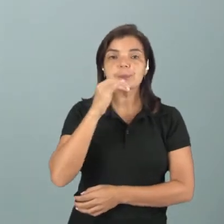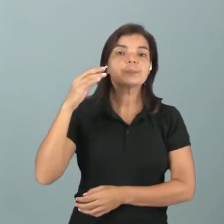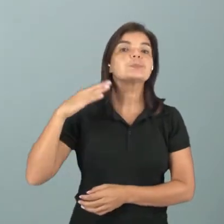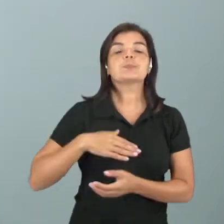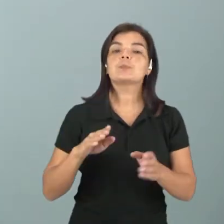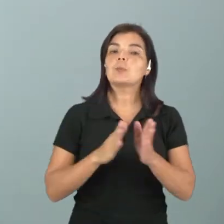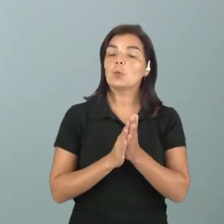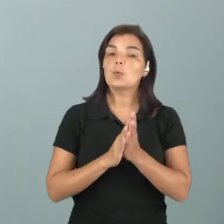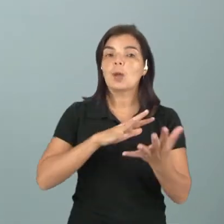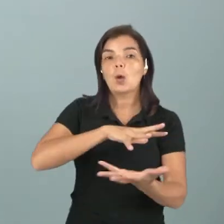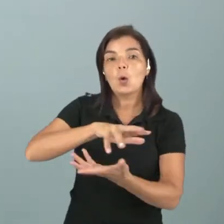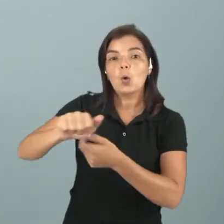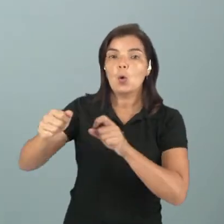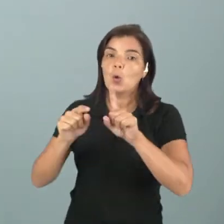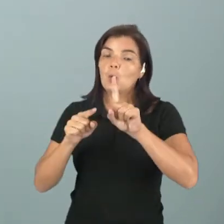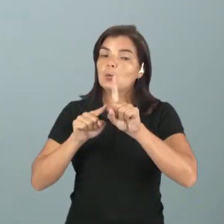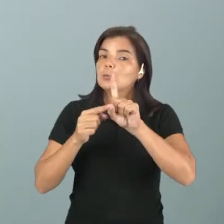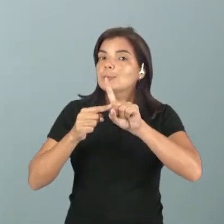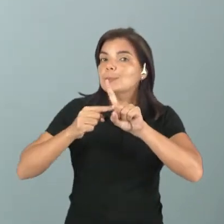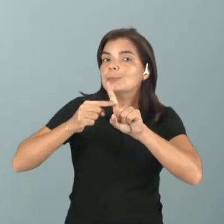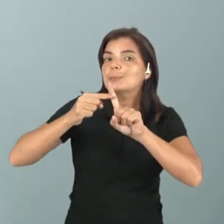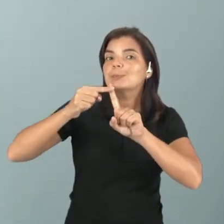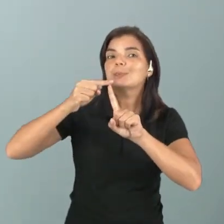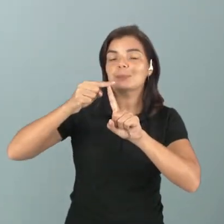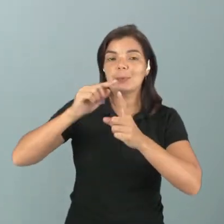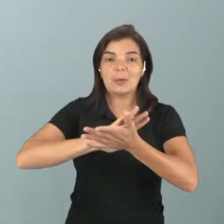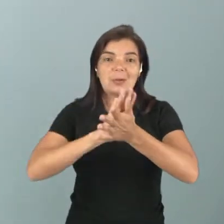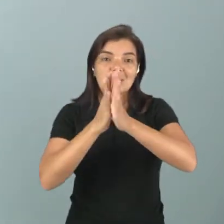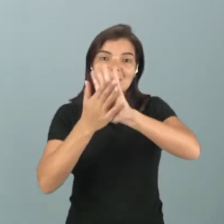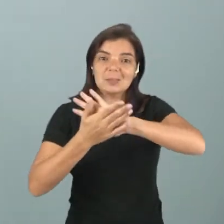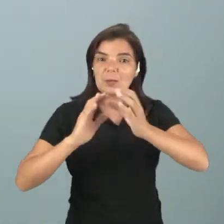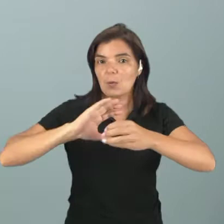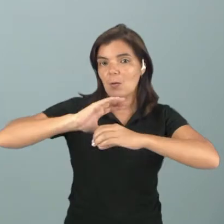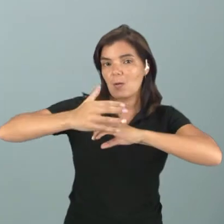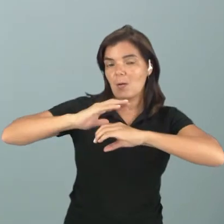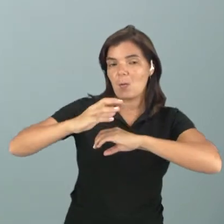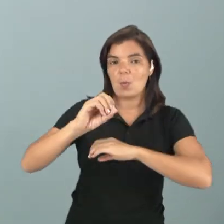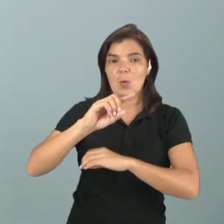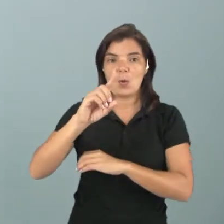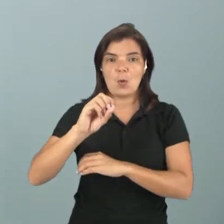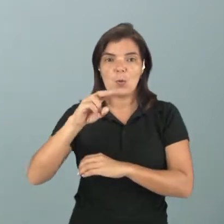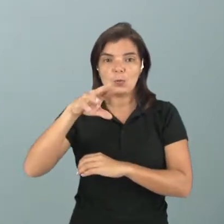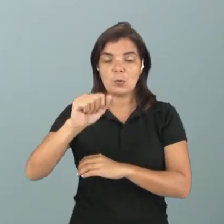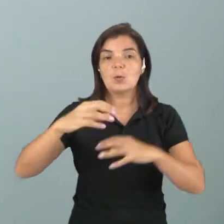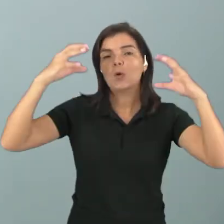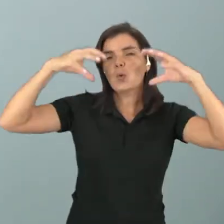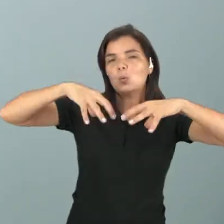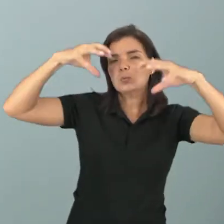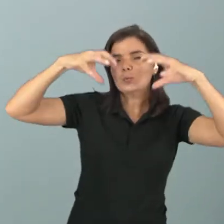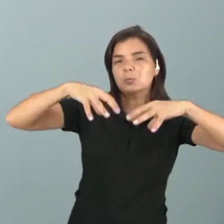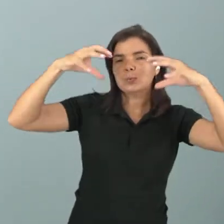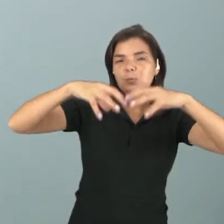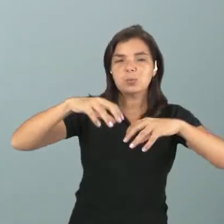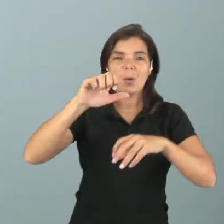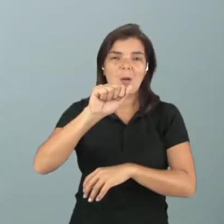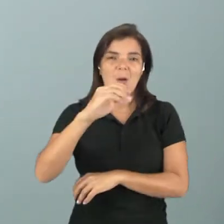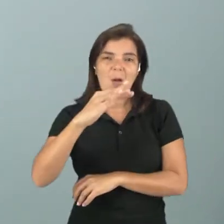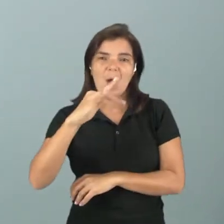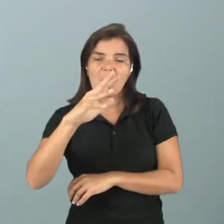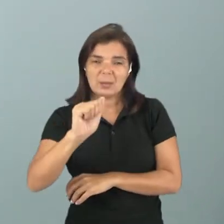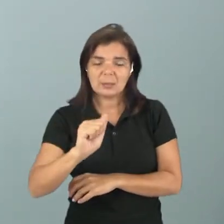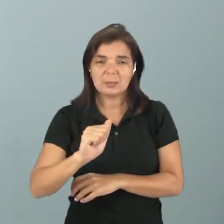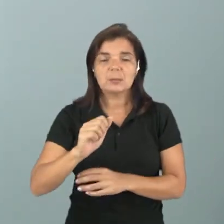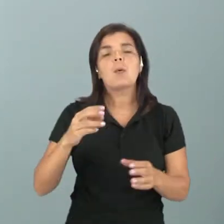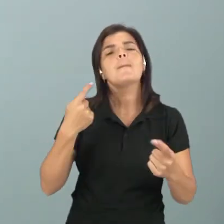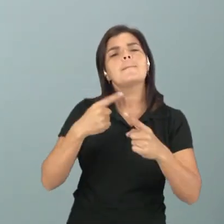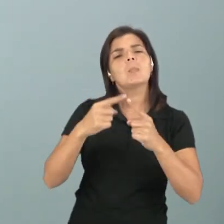aquecimento global, a destruição da camada de ozônio, que é o que a gente vai conversar hoje, e a chuva ácida. Então, a camada de ozônio, por que ela recebe